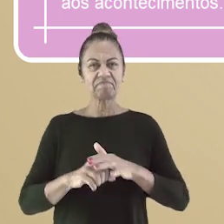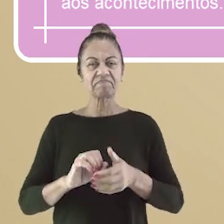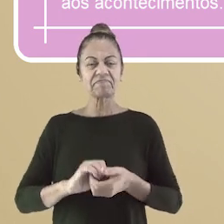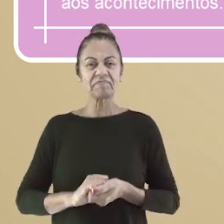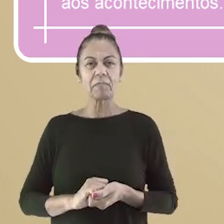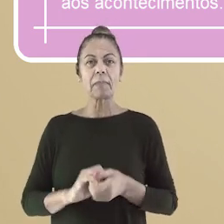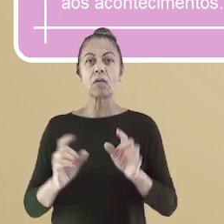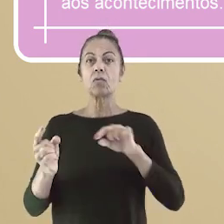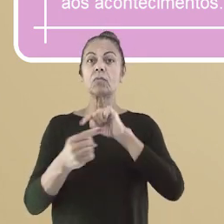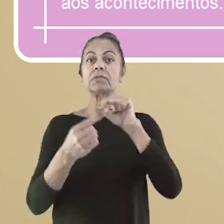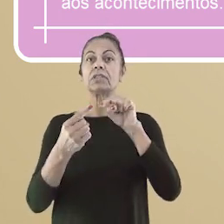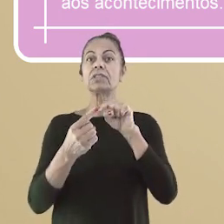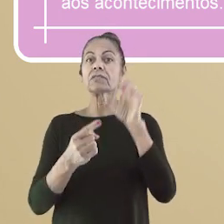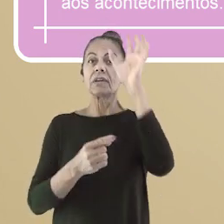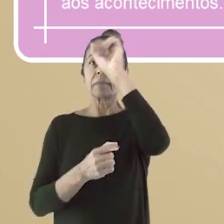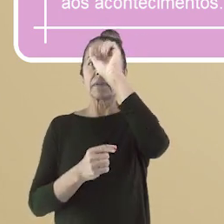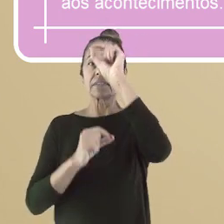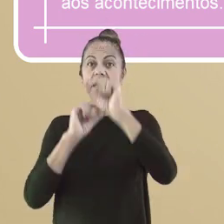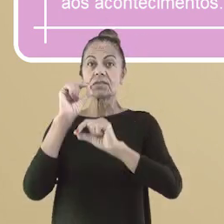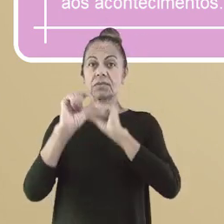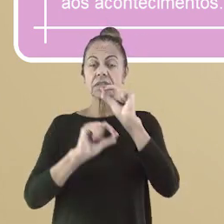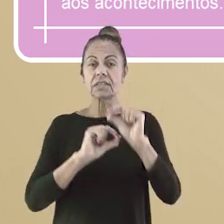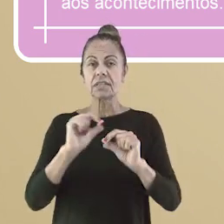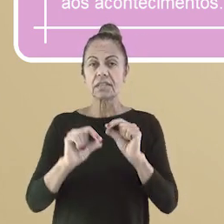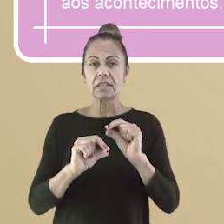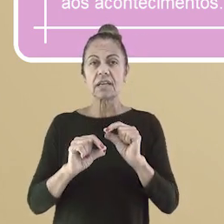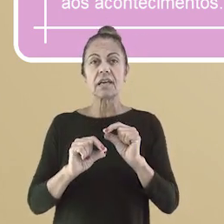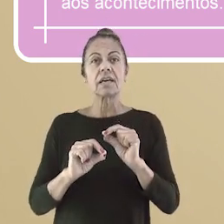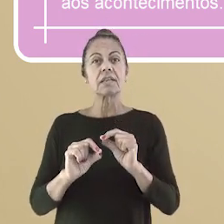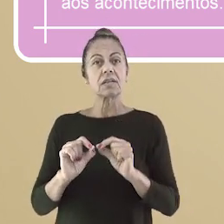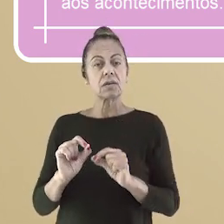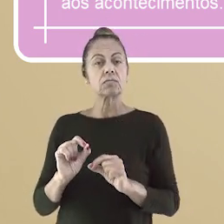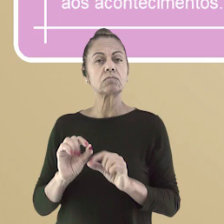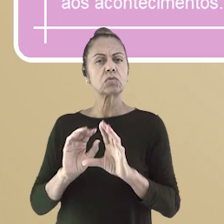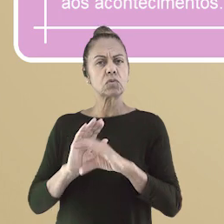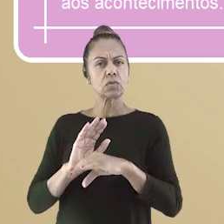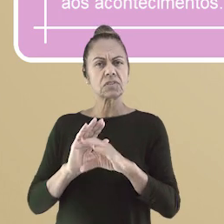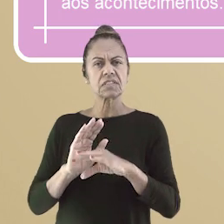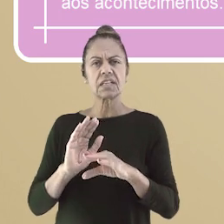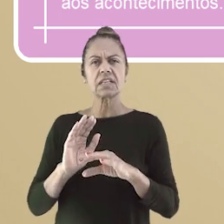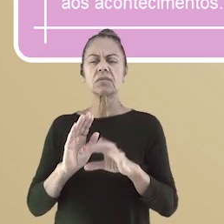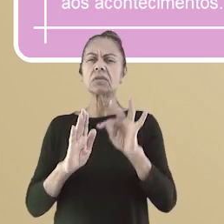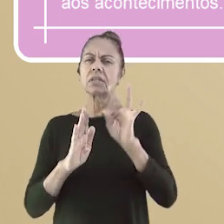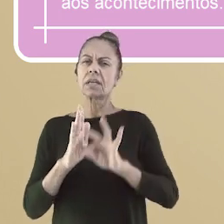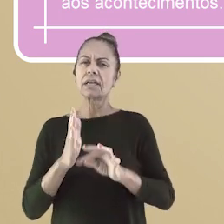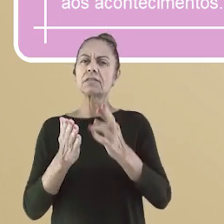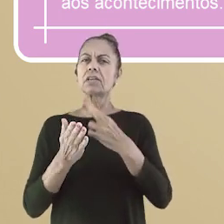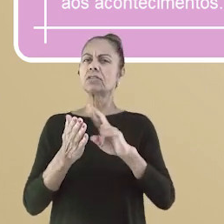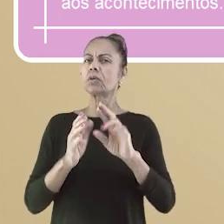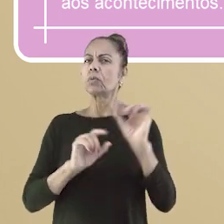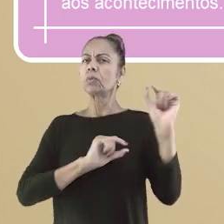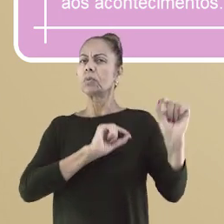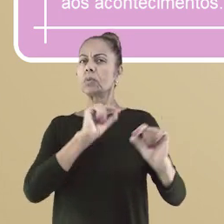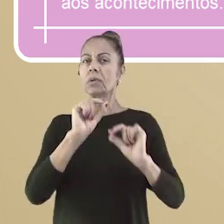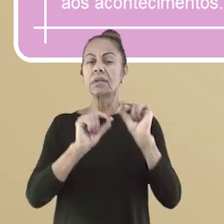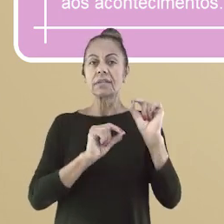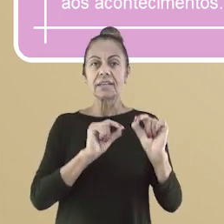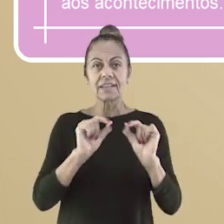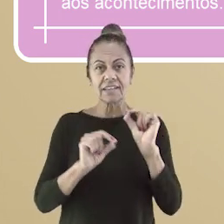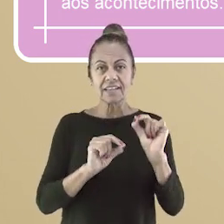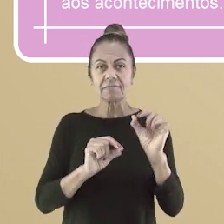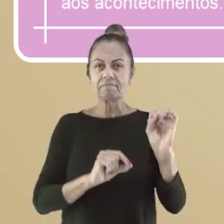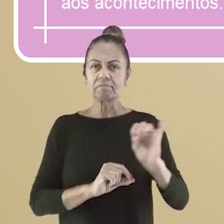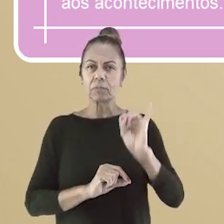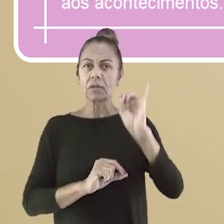E o objetivo da aprendizagem é o seguinte: conceituar o que são textos religiosos e destacar a sua